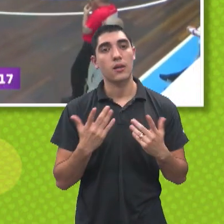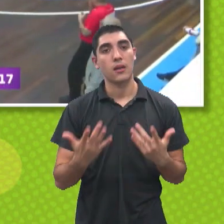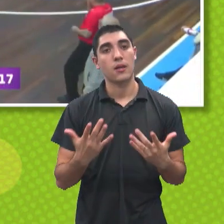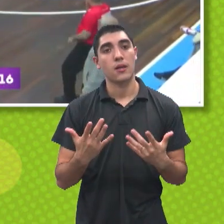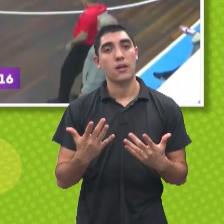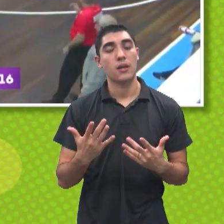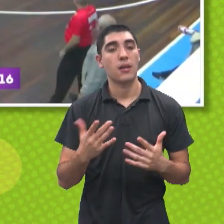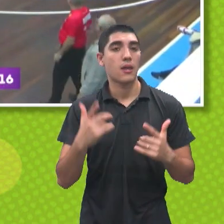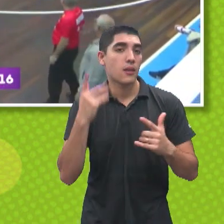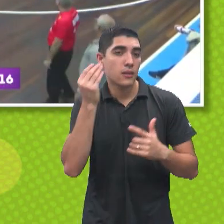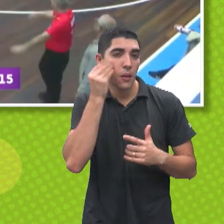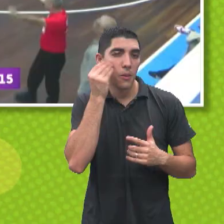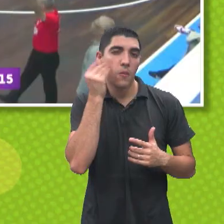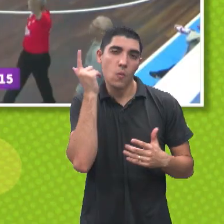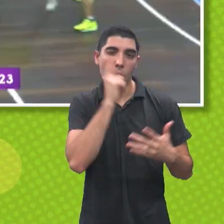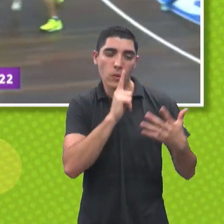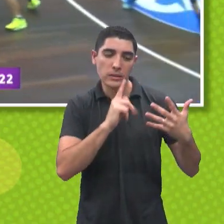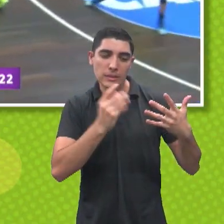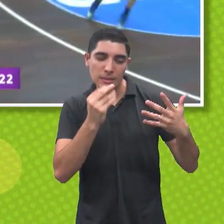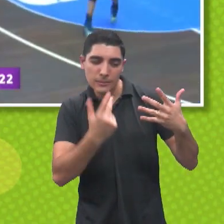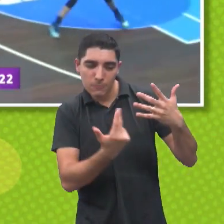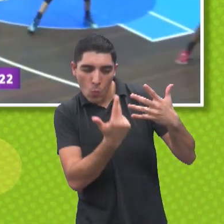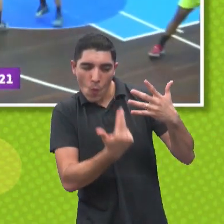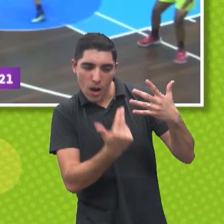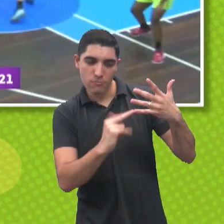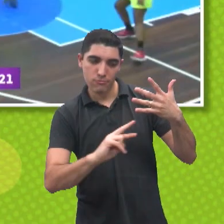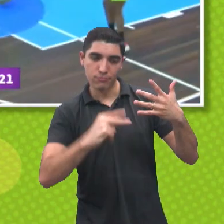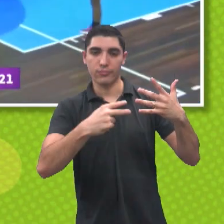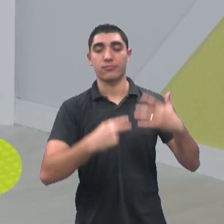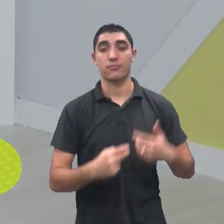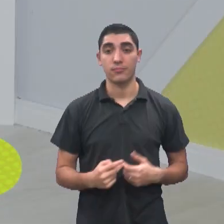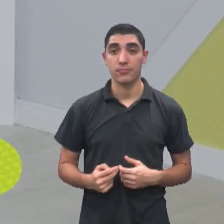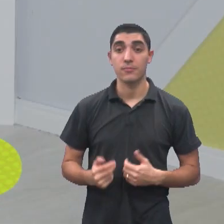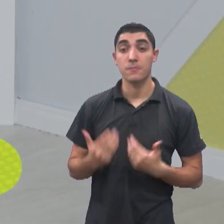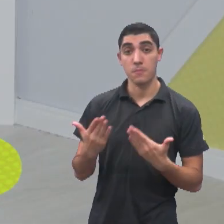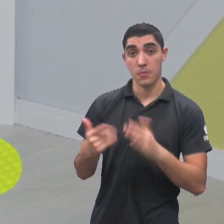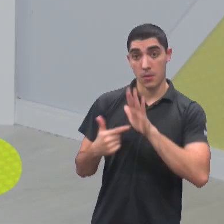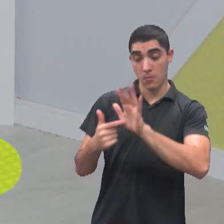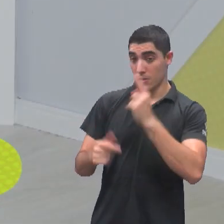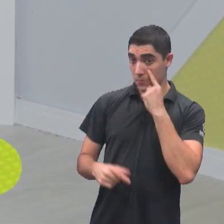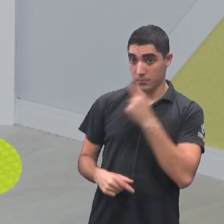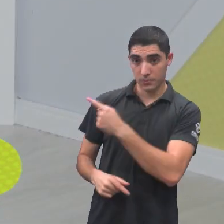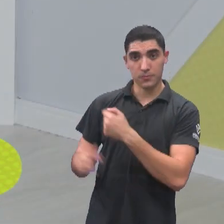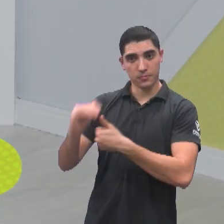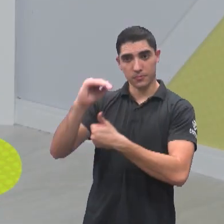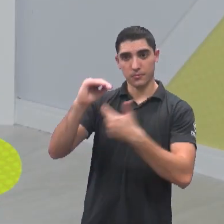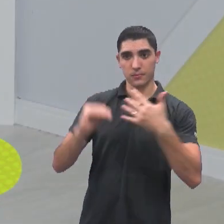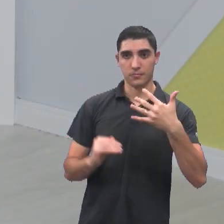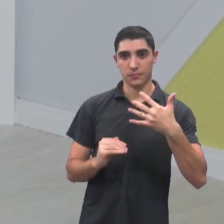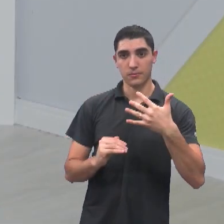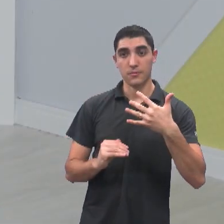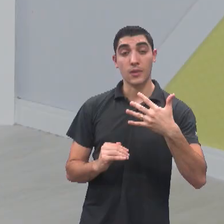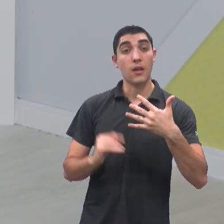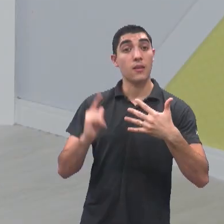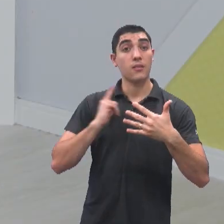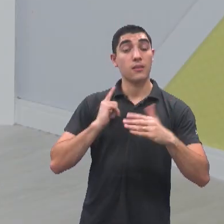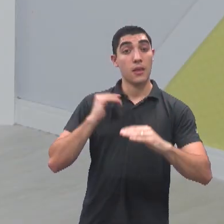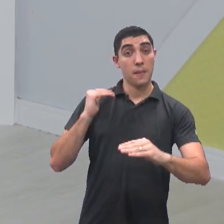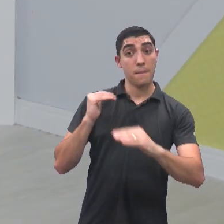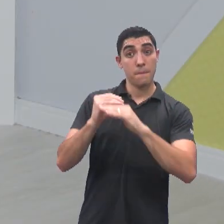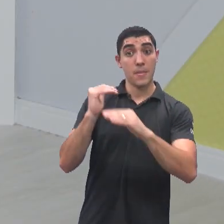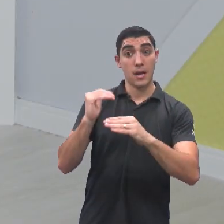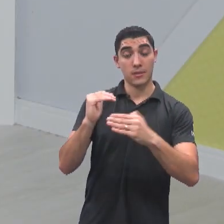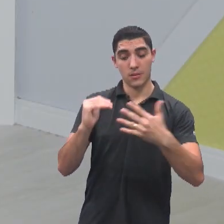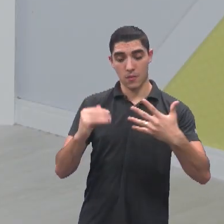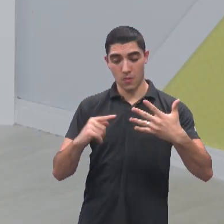também desempatar, ficar mais isolado na 5ª posição. Matheus, no pique, coloca a tabela pra gente, porque tem um empate triplo da 4ª até a